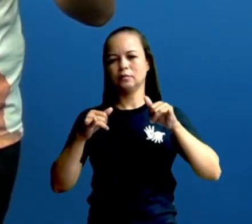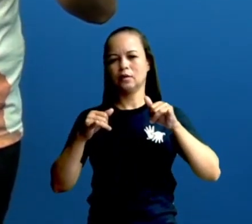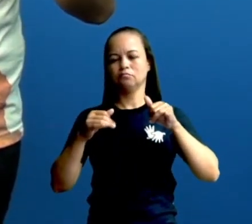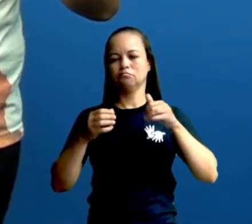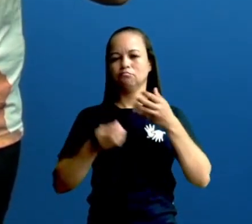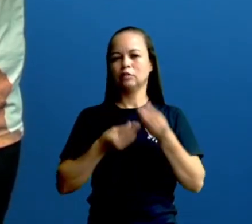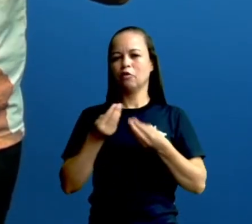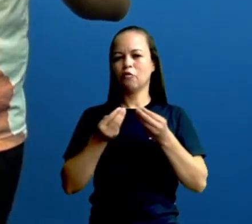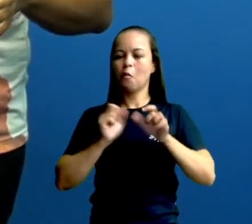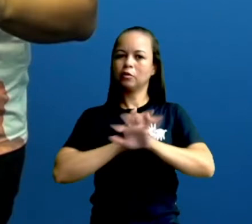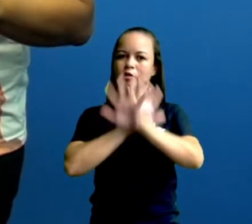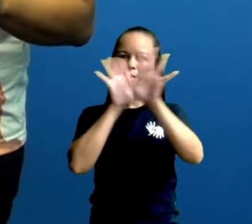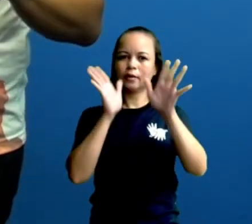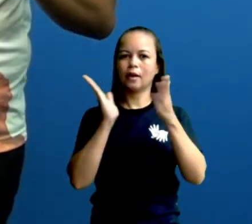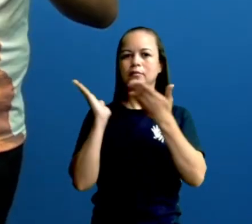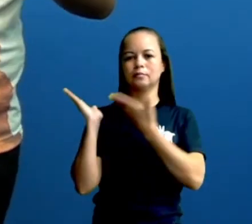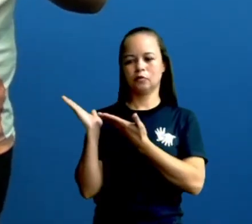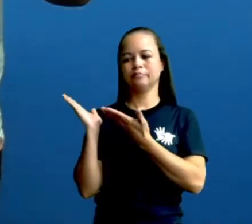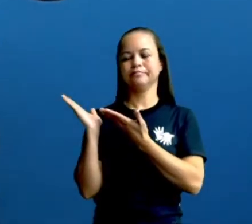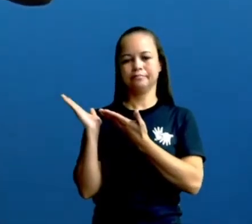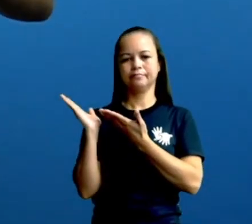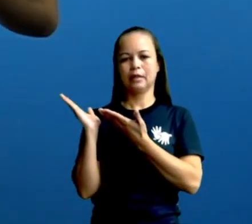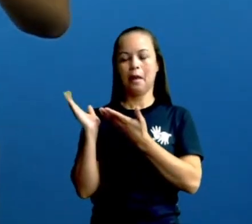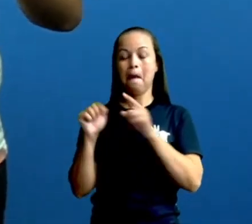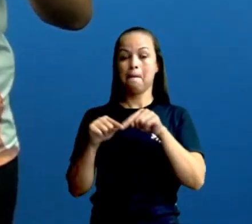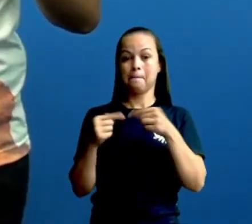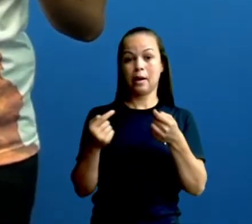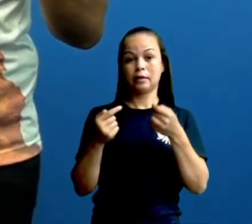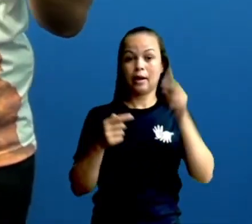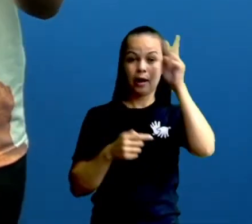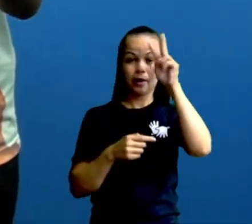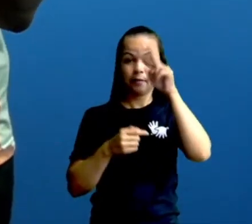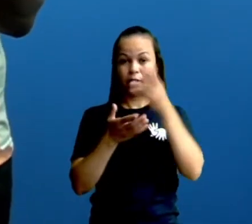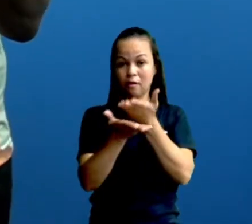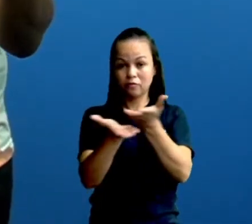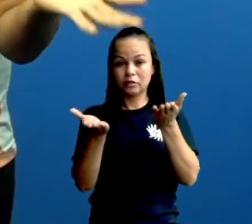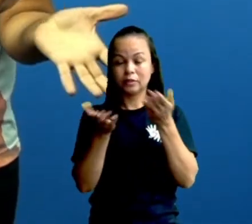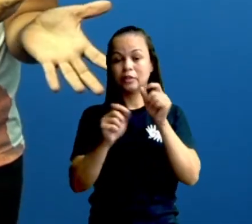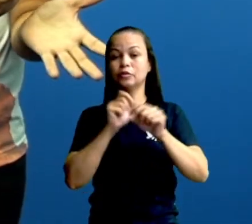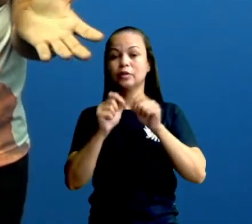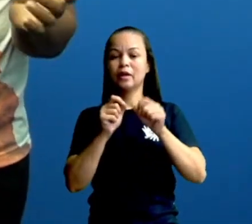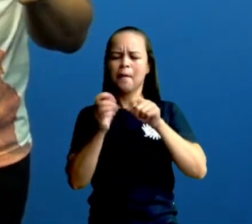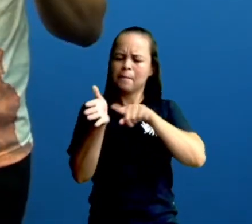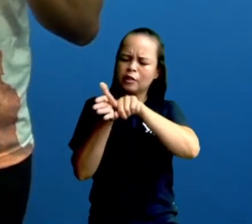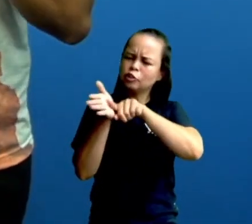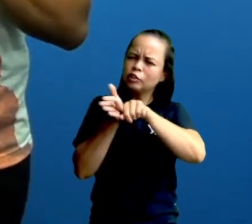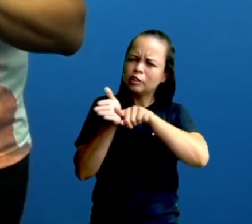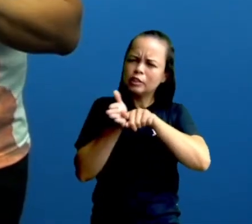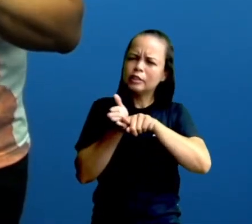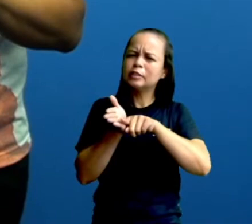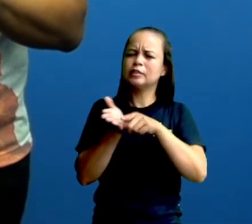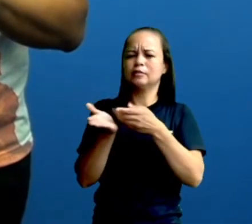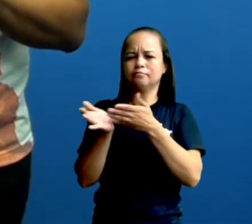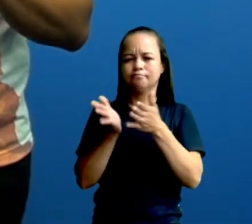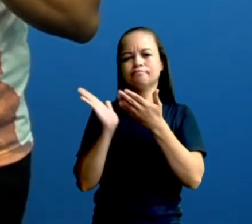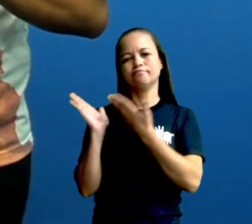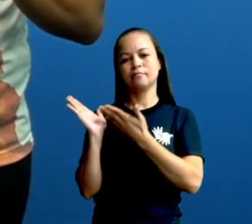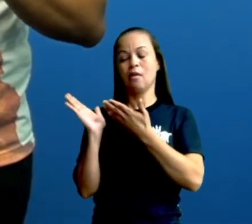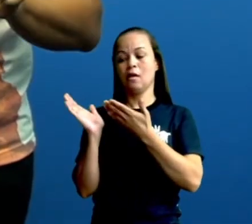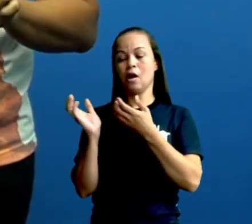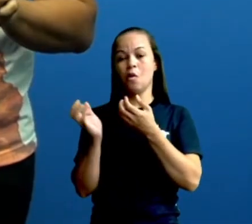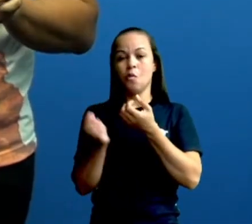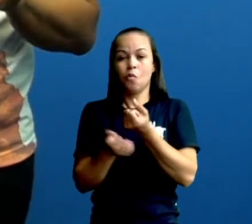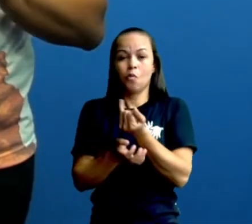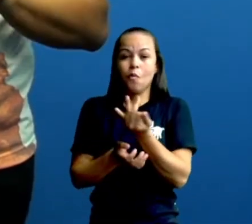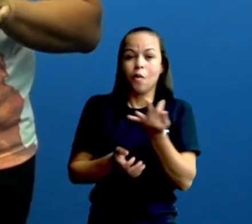de uma forma mais clara do que está aqui, mas eu queria só lembrar para vocês, e aí eu peço a vocês que façam pesquisas sobre isso. O quanto números